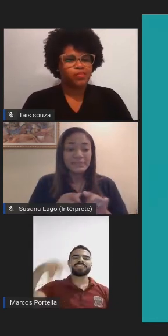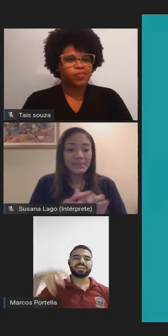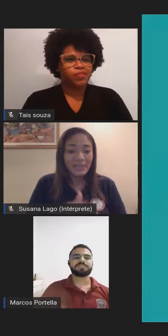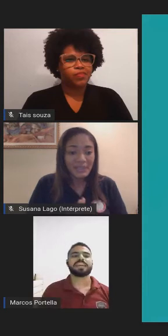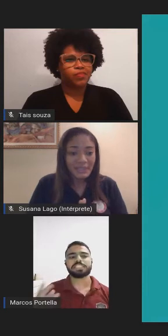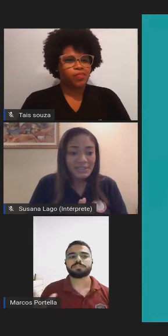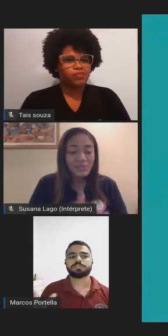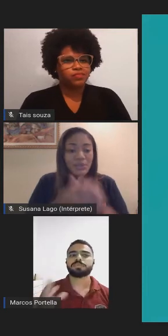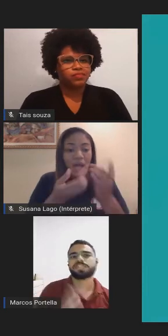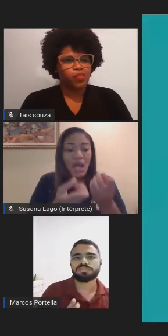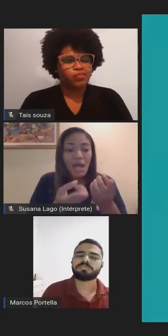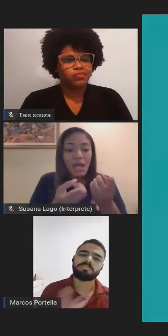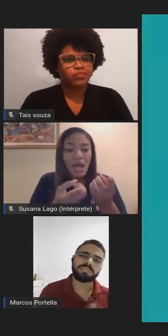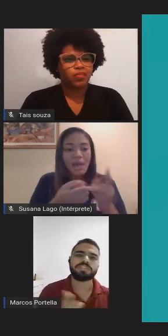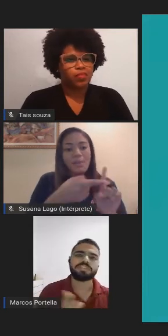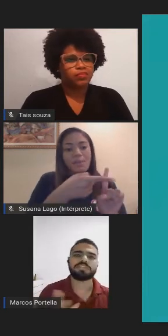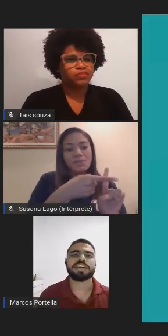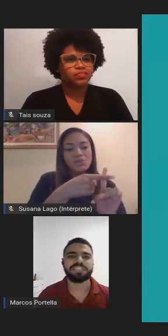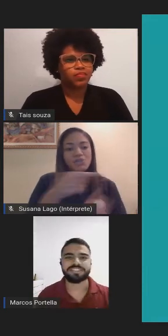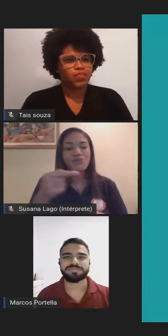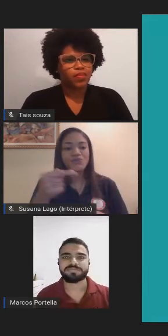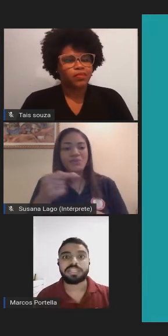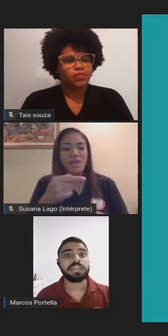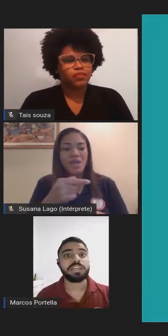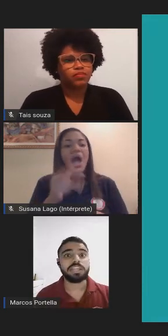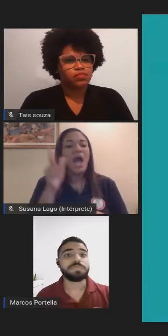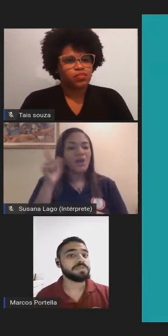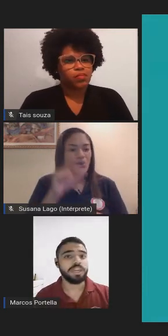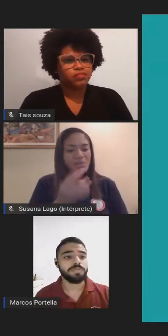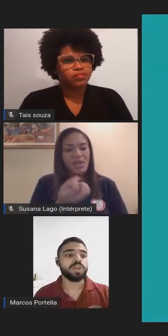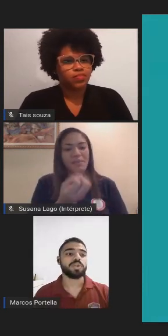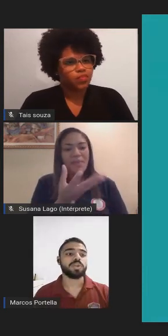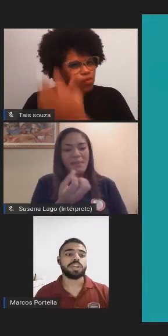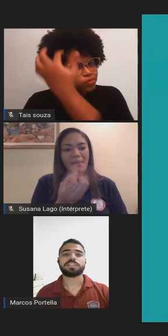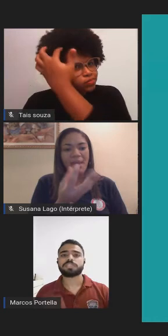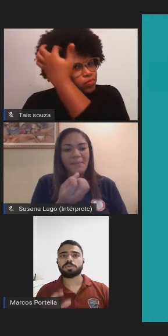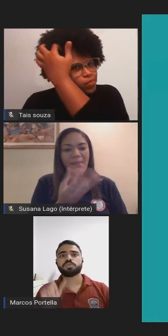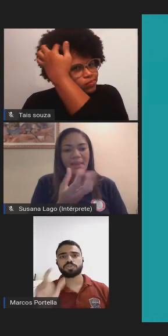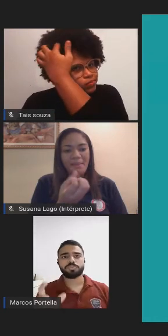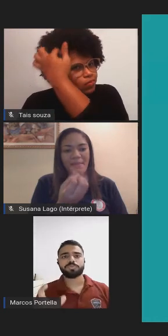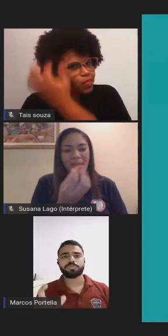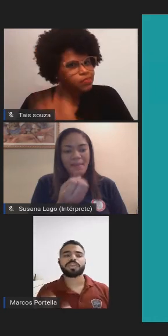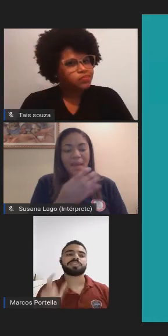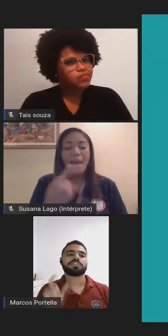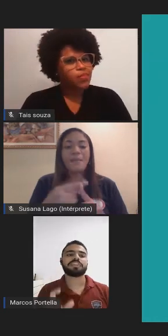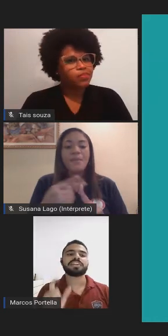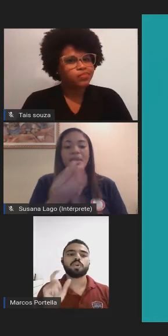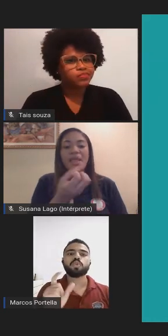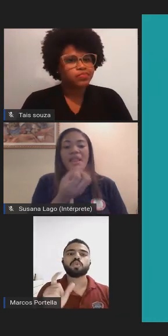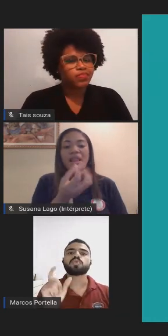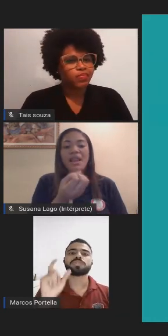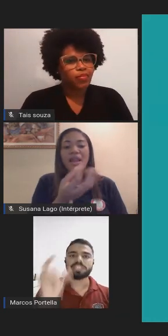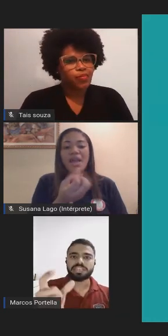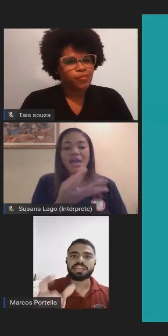ao contrário, negativo, positivo, positivo, negativo. Isso porque o LED é um semicondutor, ele só